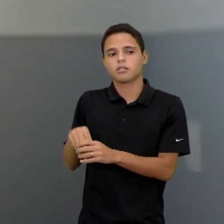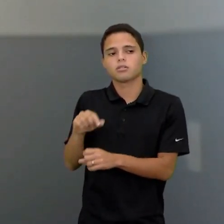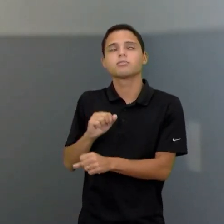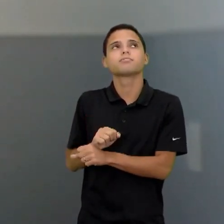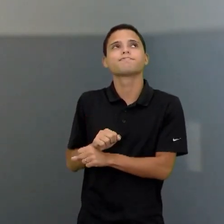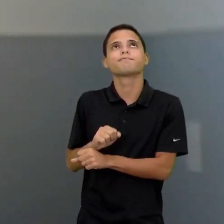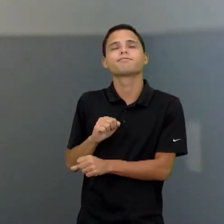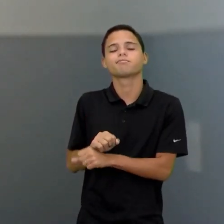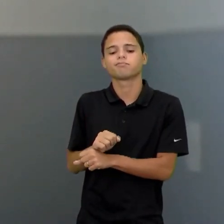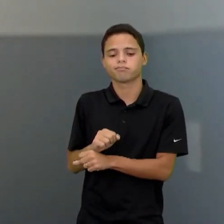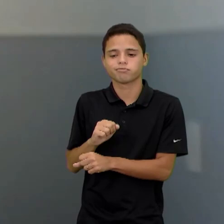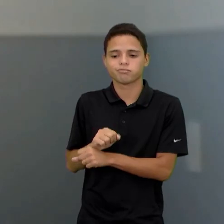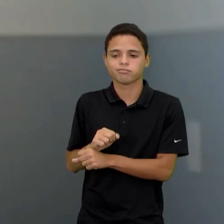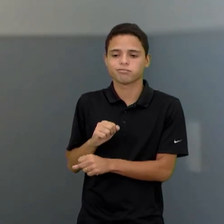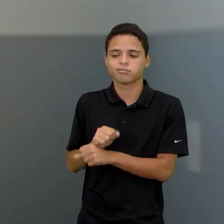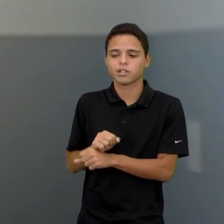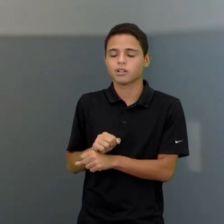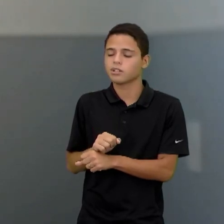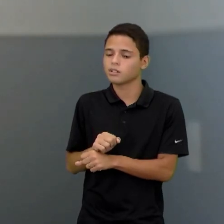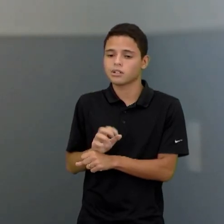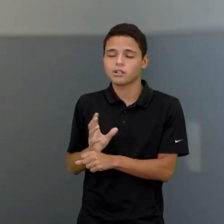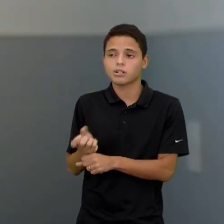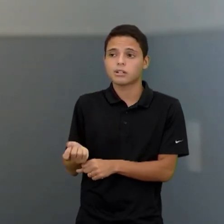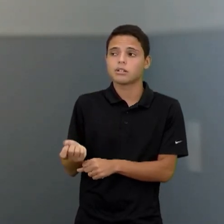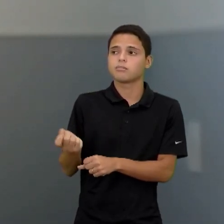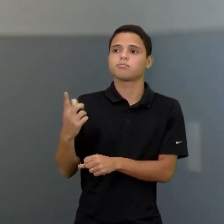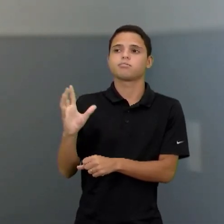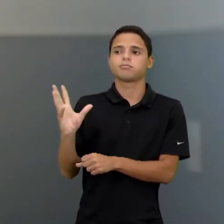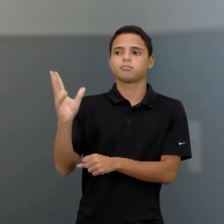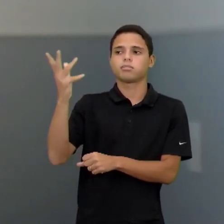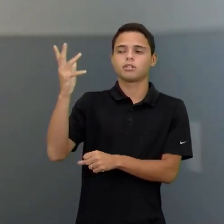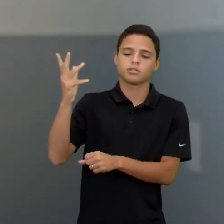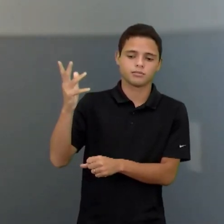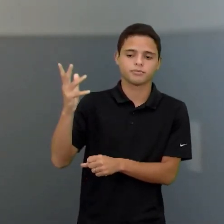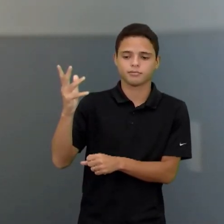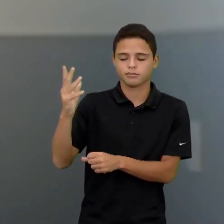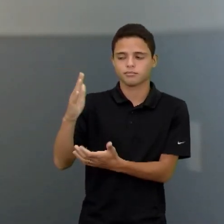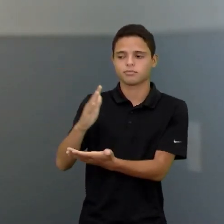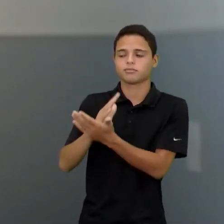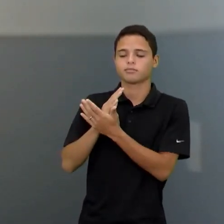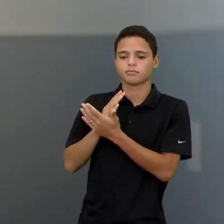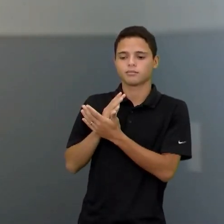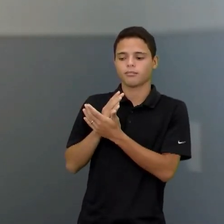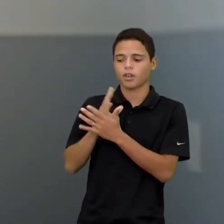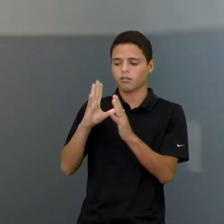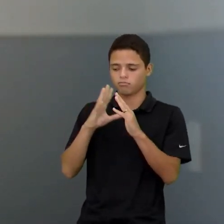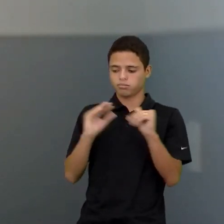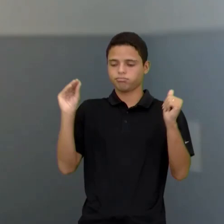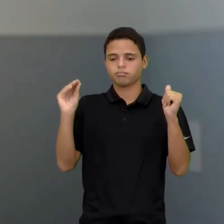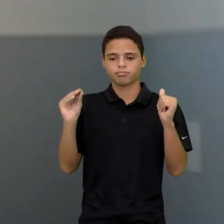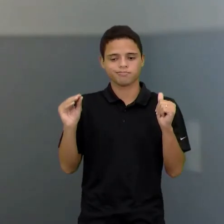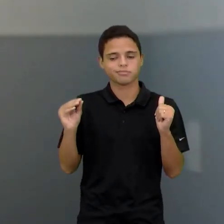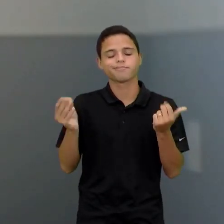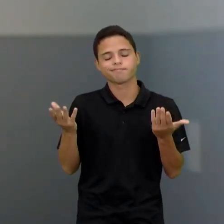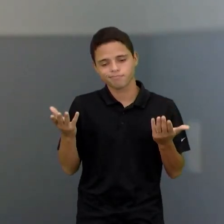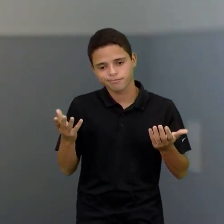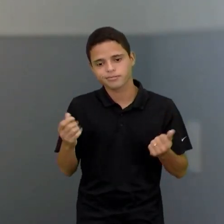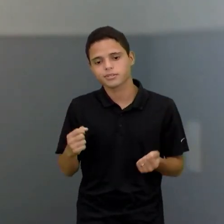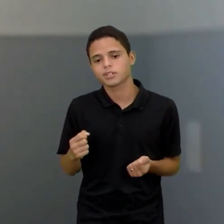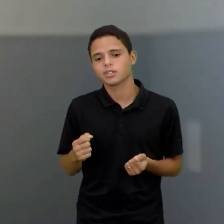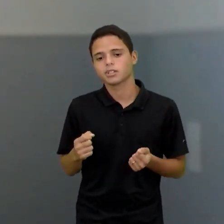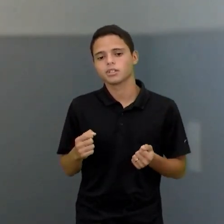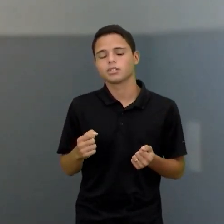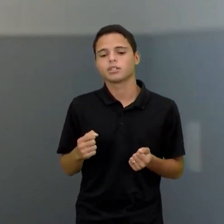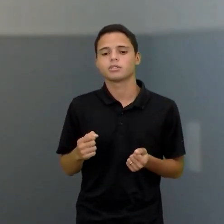uma solução para esse problema, que a gente sabe que ainda não existe, né? E aí eu decidi que eu precisava ir tocando a